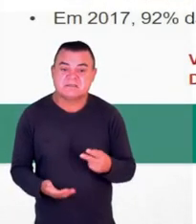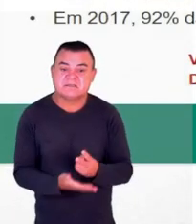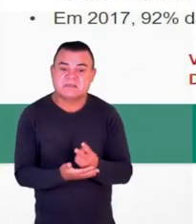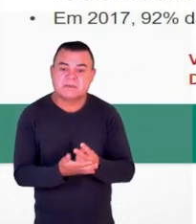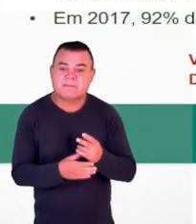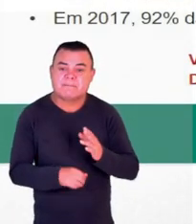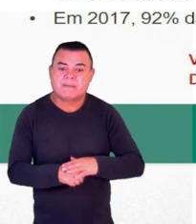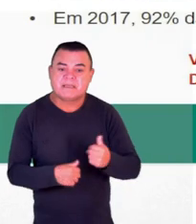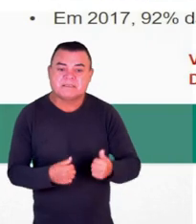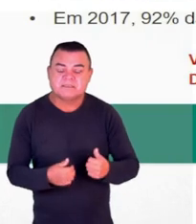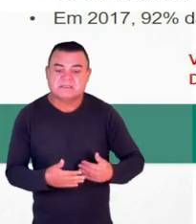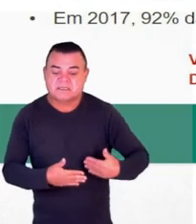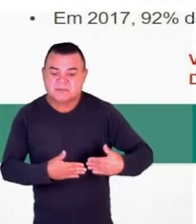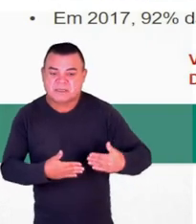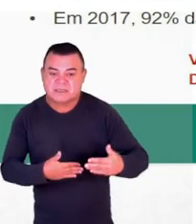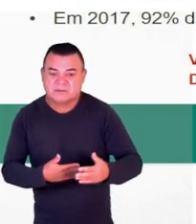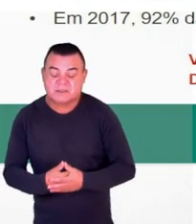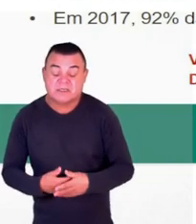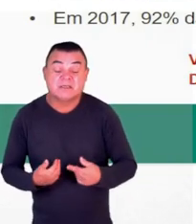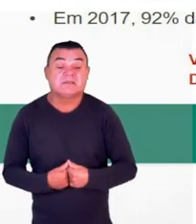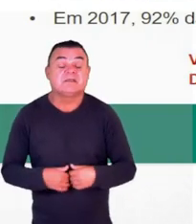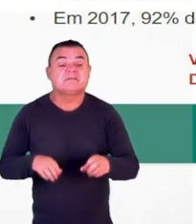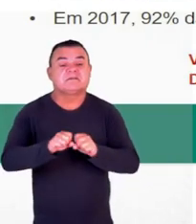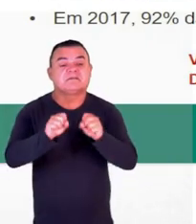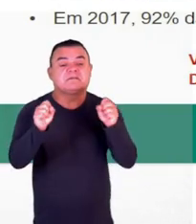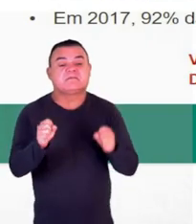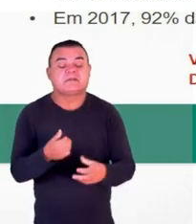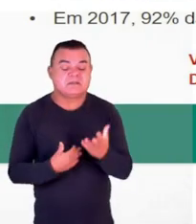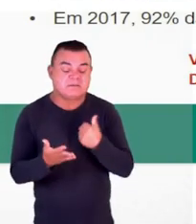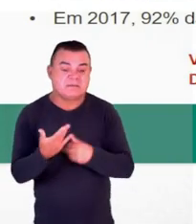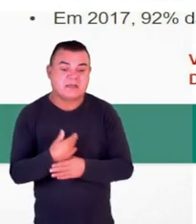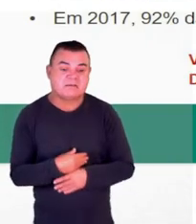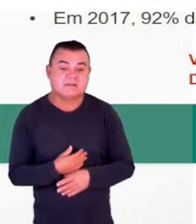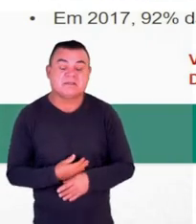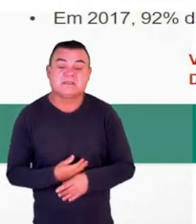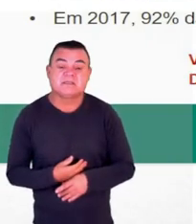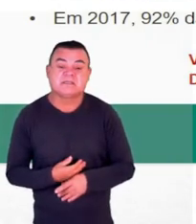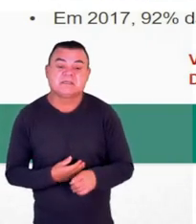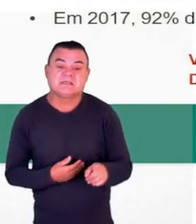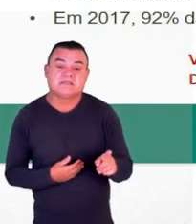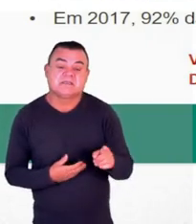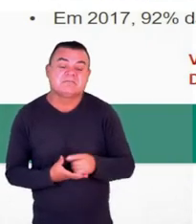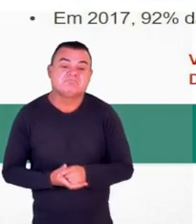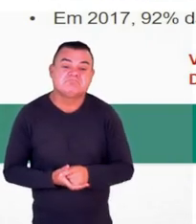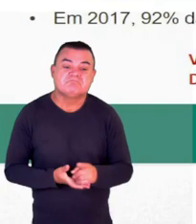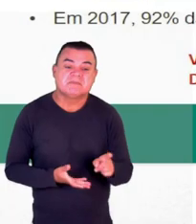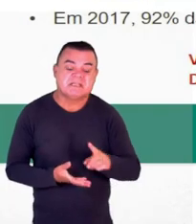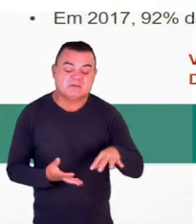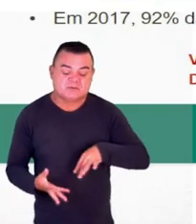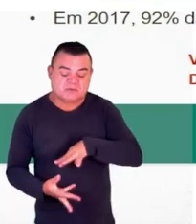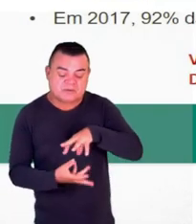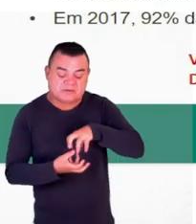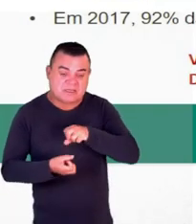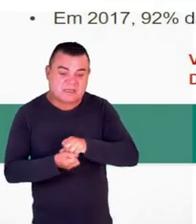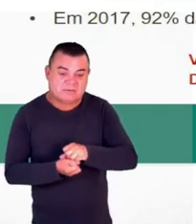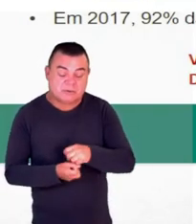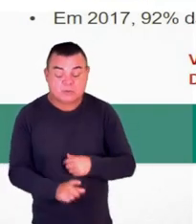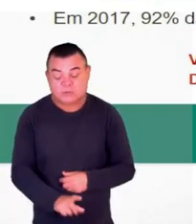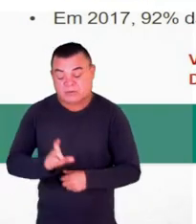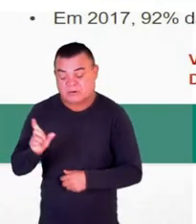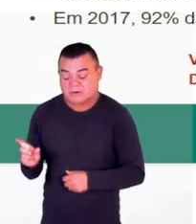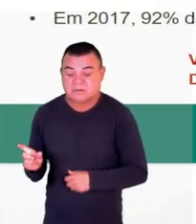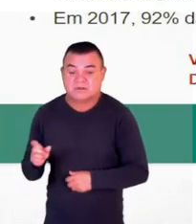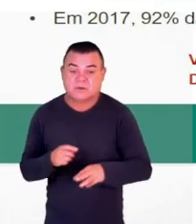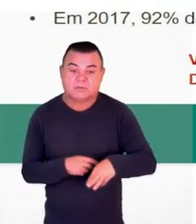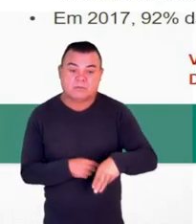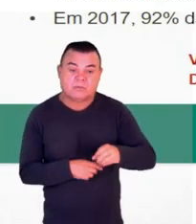no sentido de sistemas alimentares insustentáveis né Eh eh eh por um lado a gente tem o monocultivo né Eh